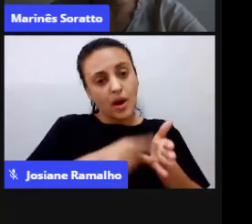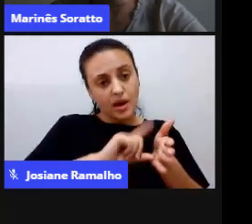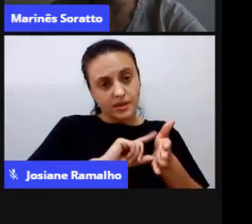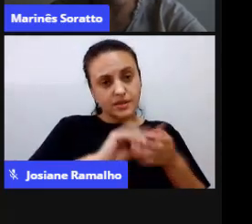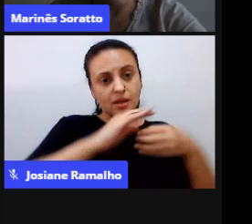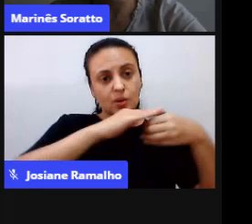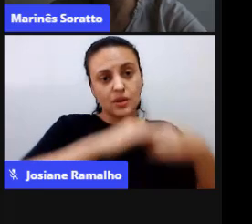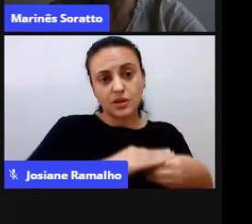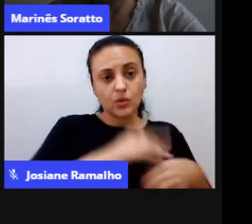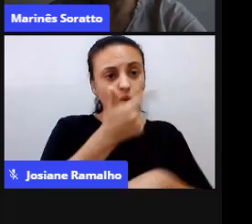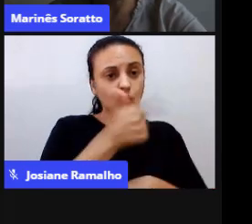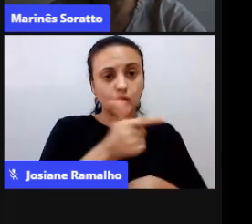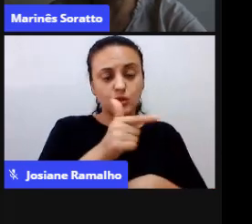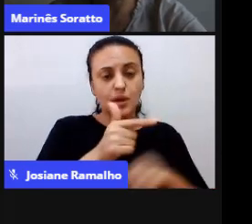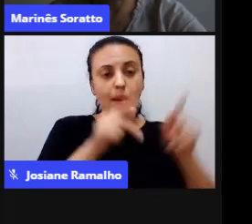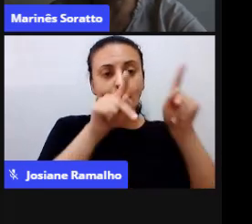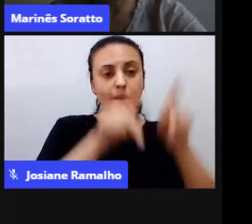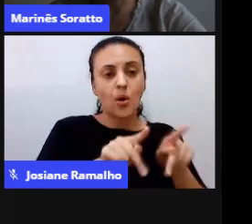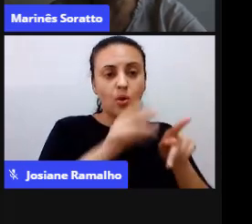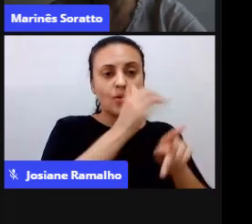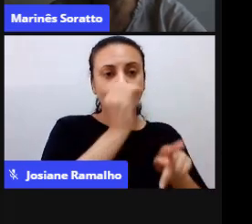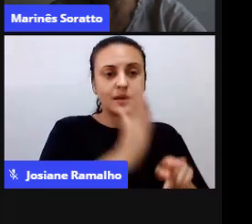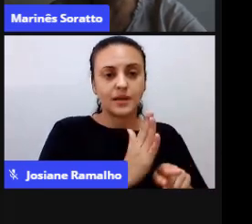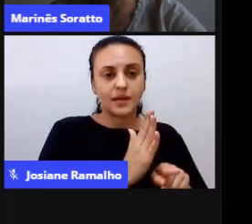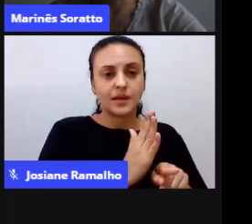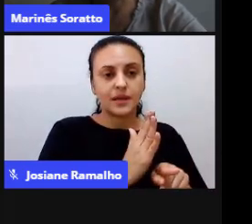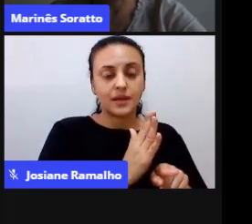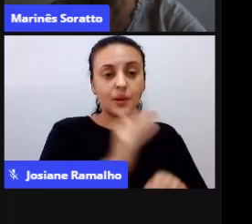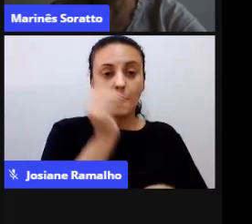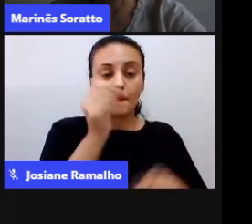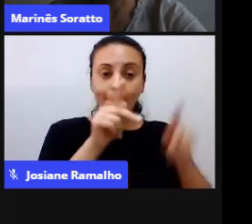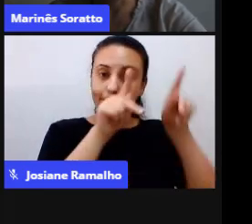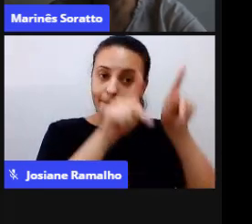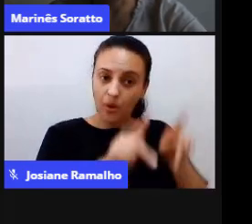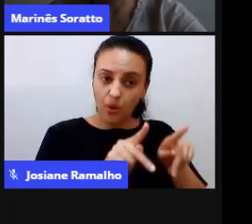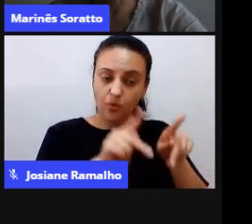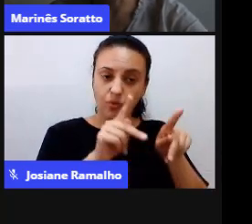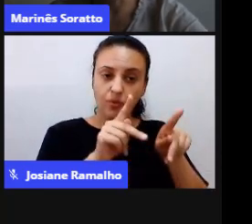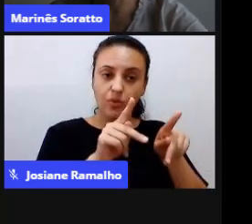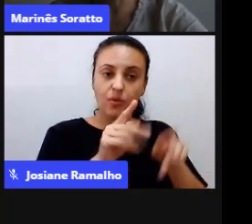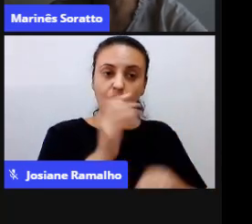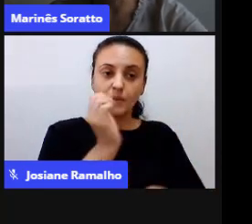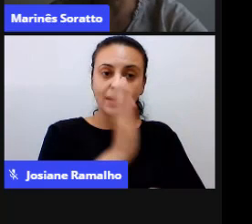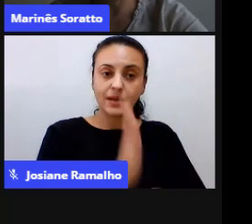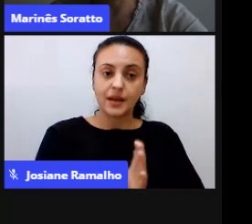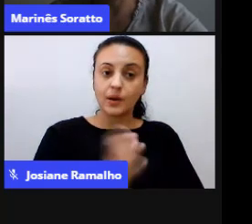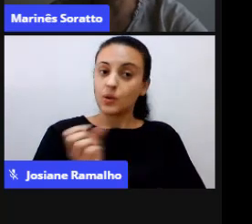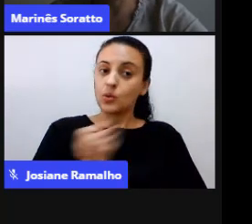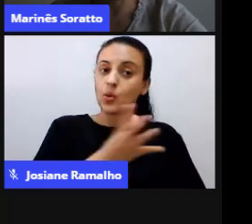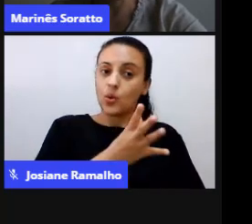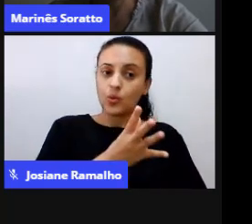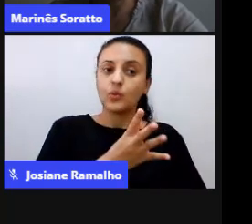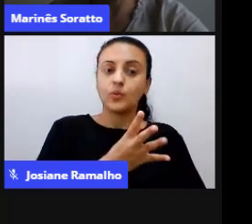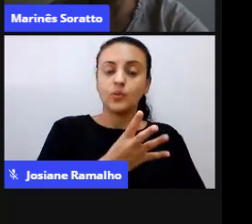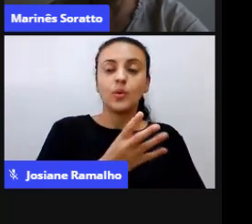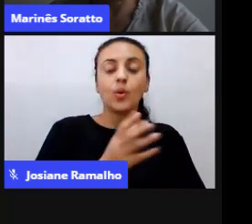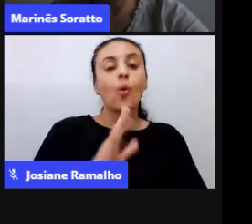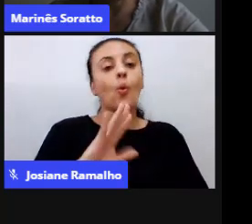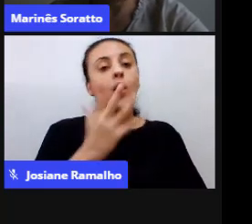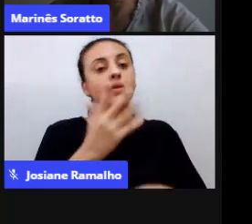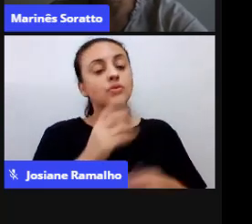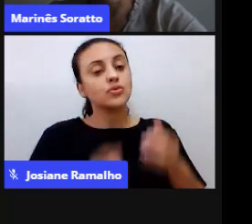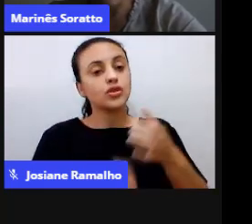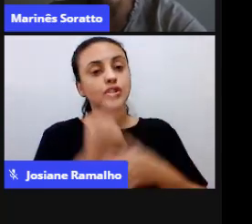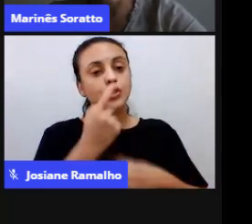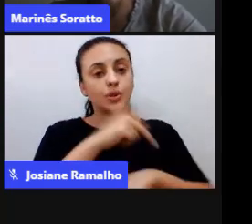povo brasileiro, né? O povo brasileiro é um povo muito recente. Somente com a denominação do Brasil é que o